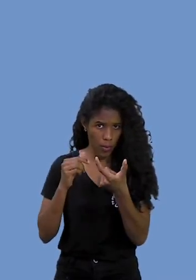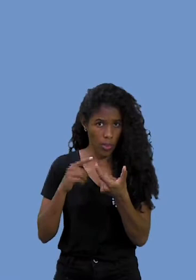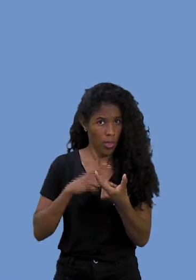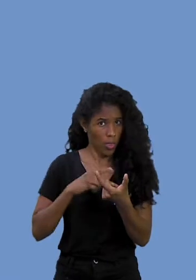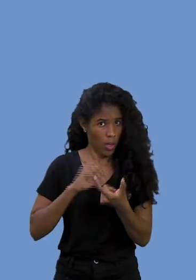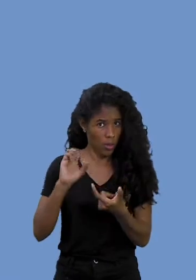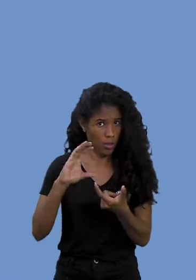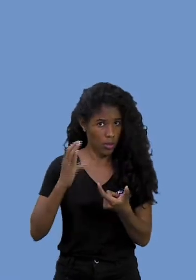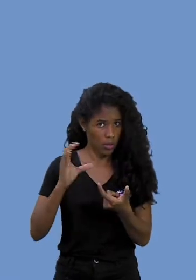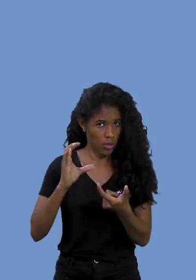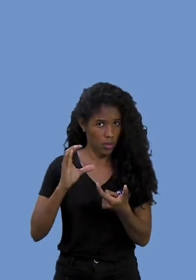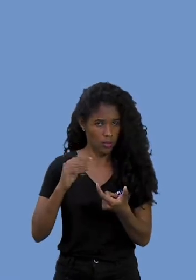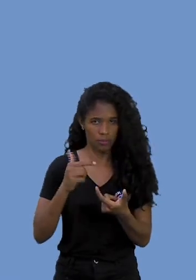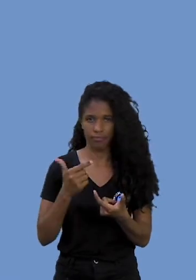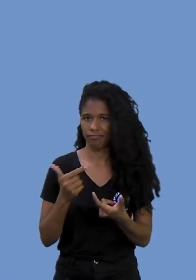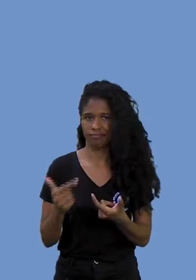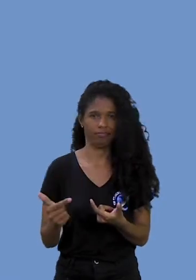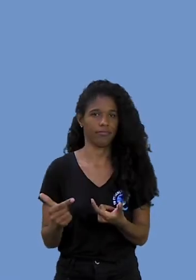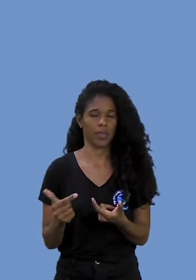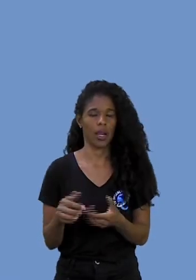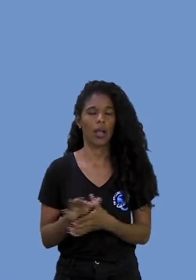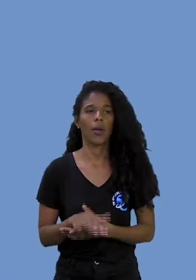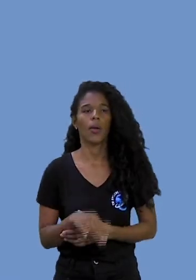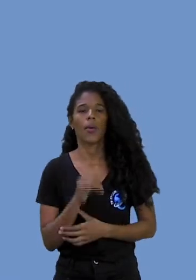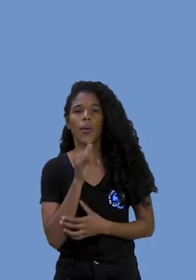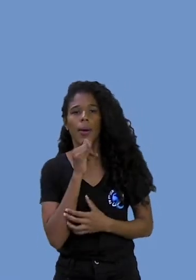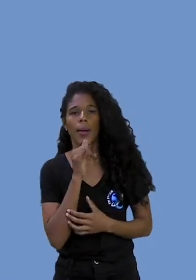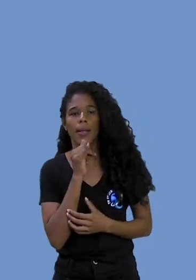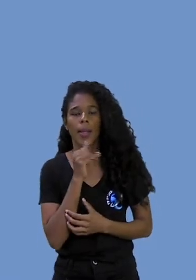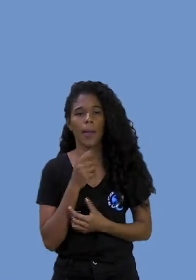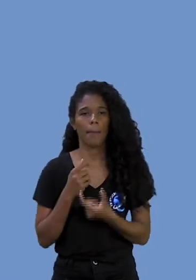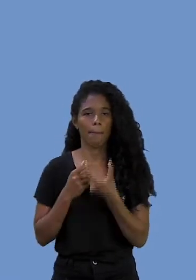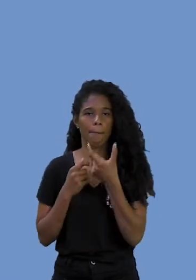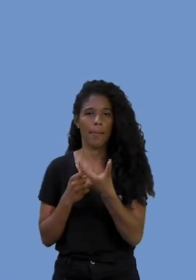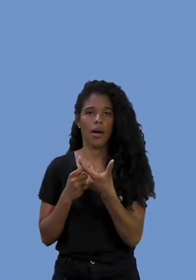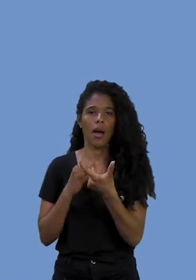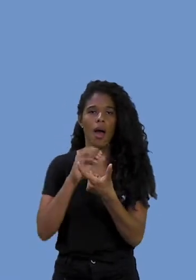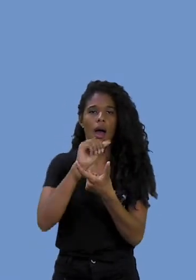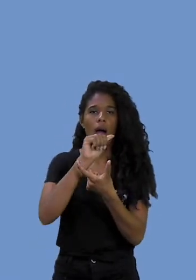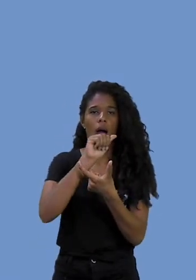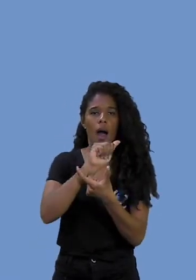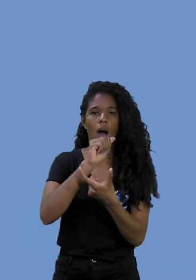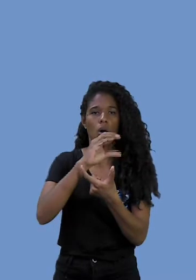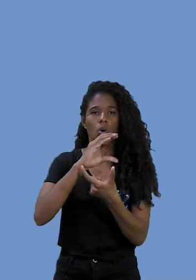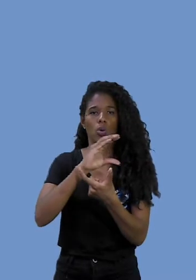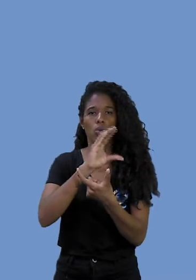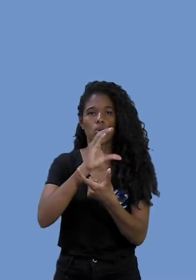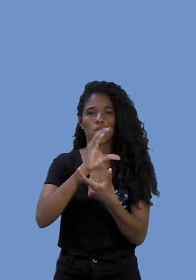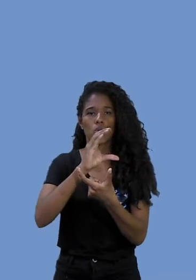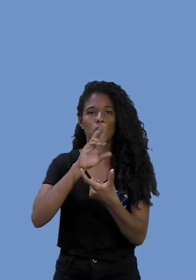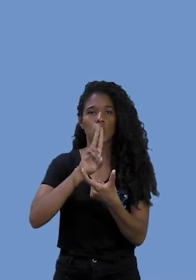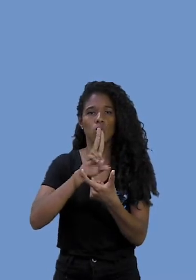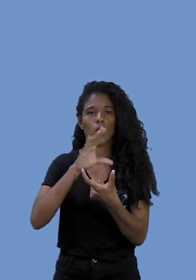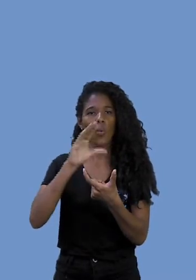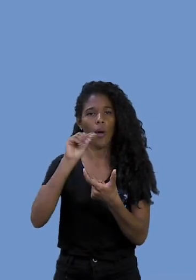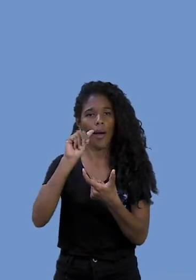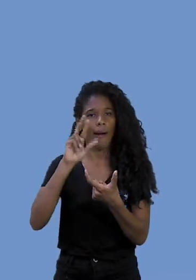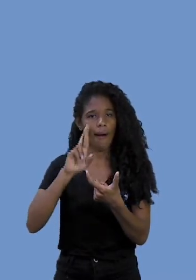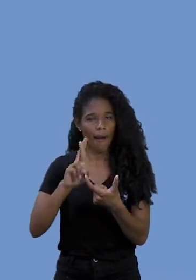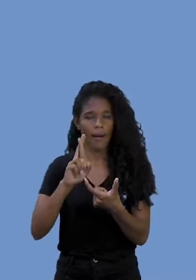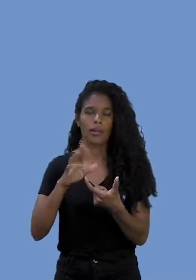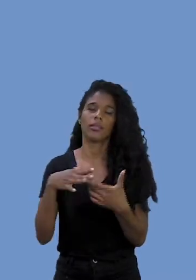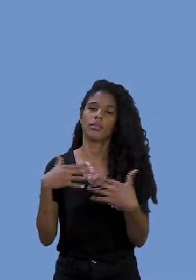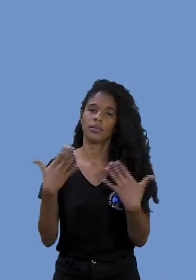exemplo, açúcar, taça, caçula, faço. O